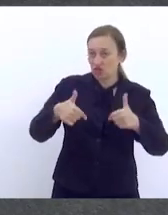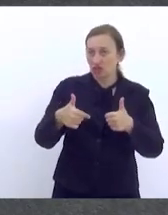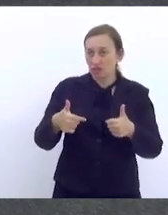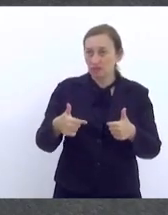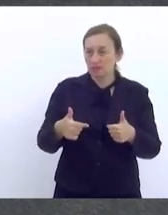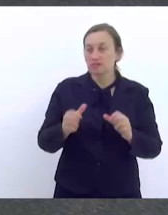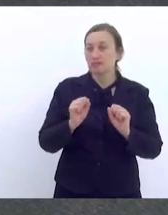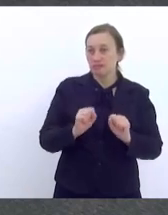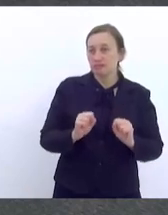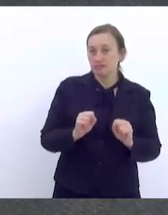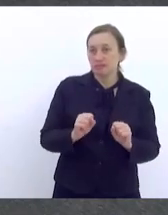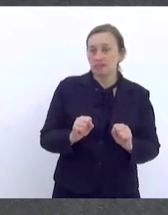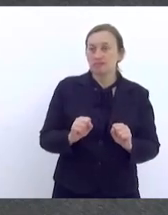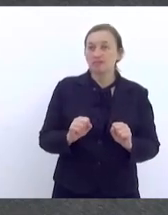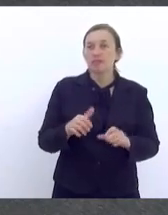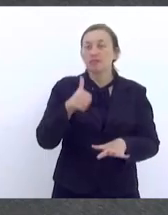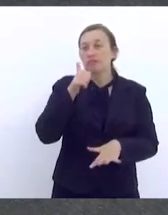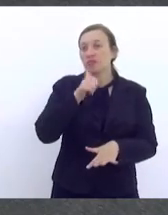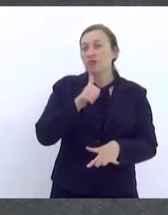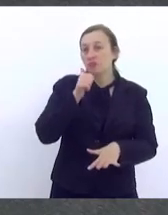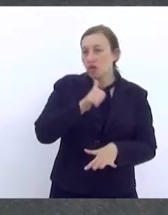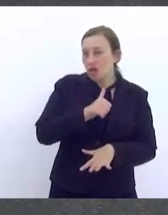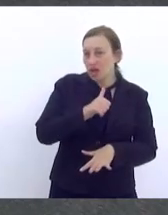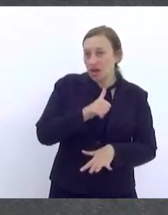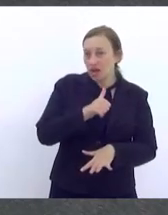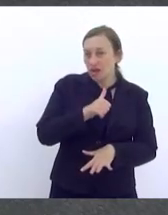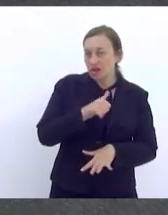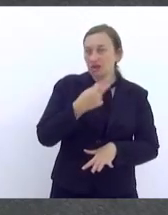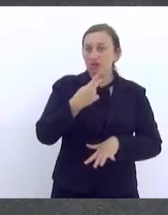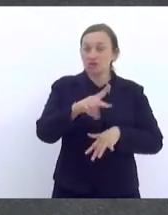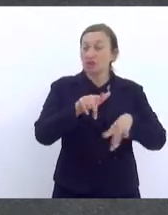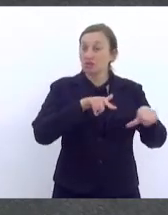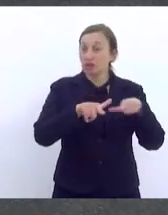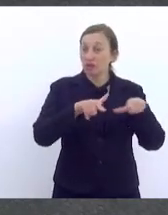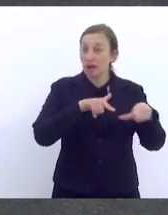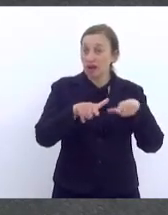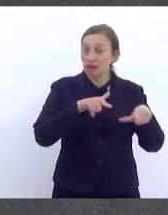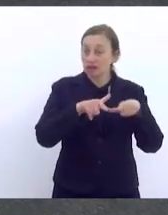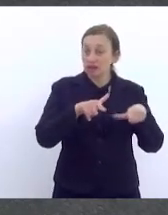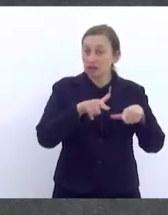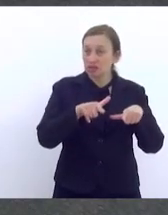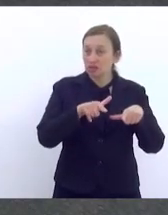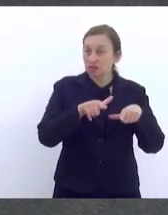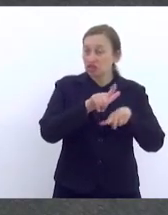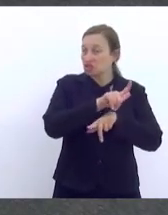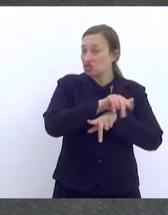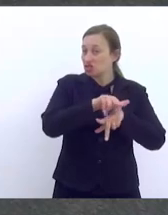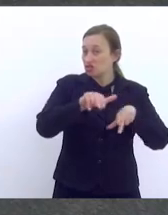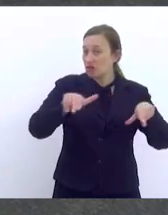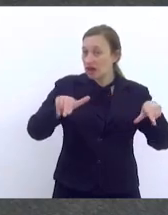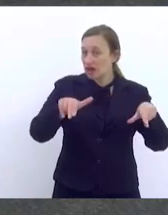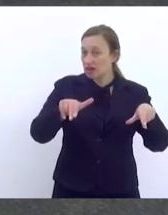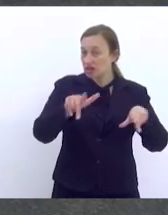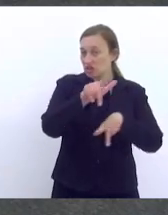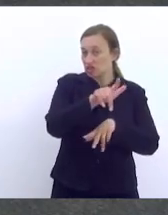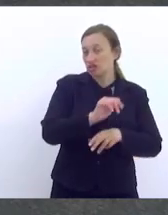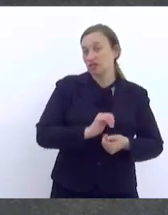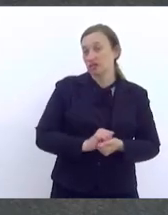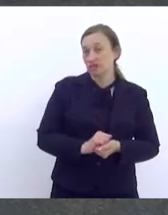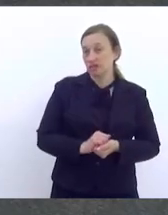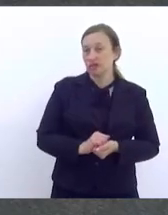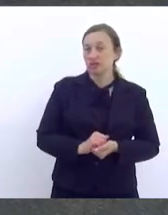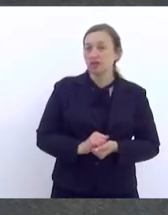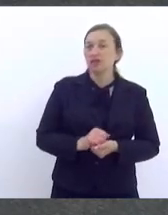se materializar para uma mulher no Exercício das suas funções de formas múltiplas vossa excelência